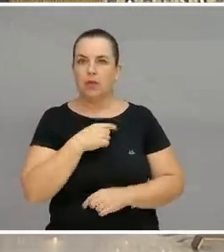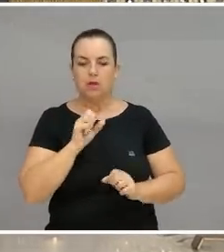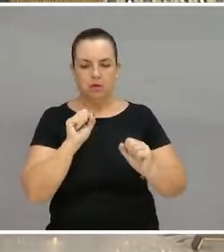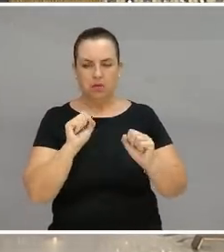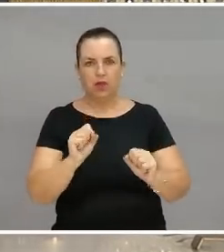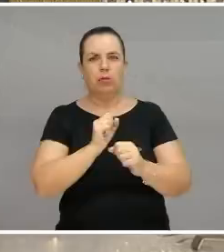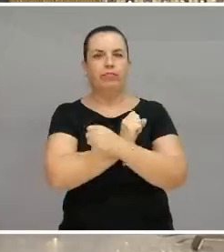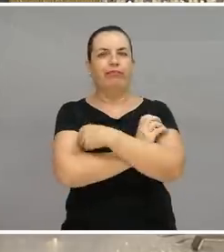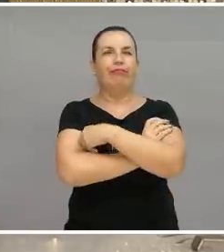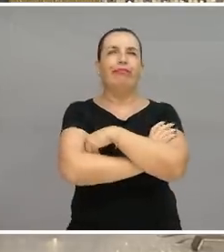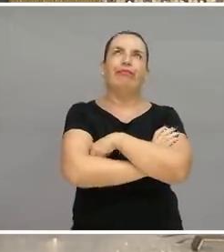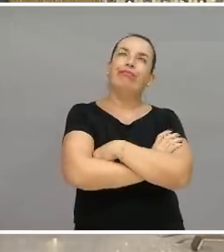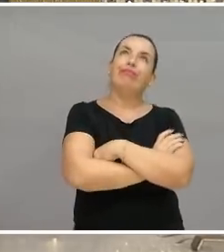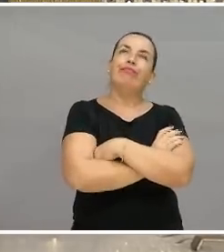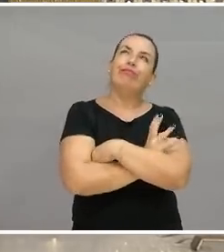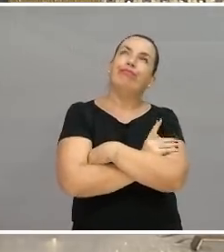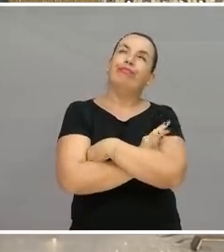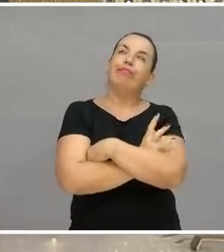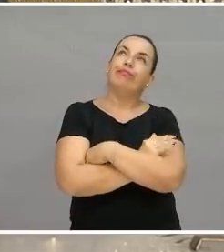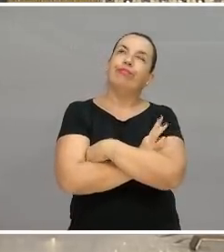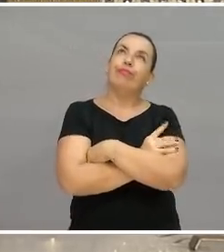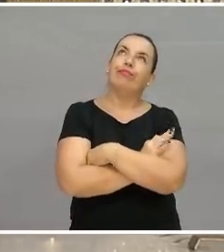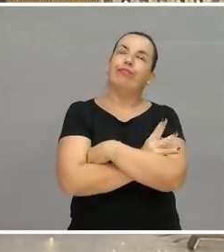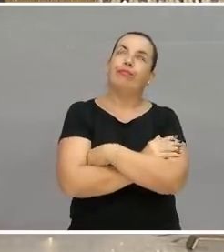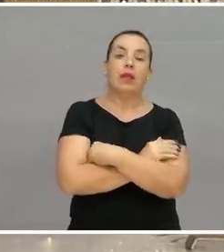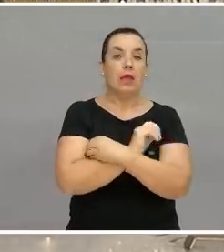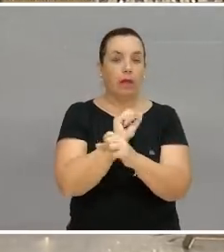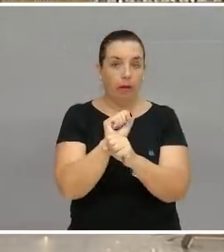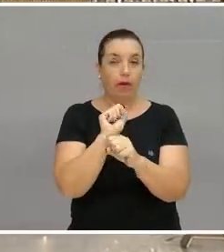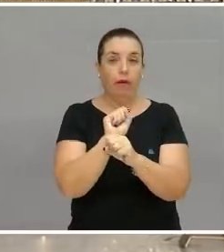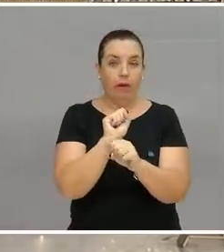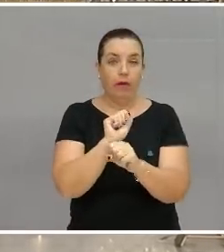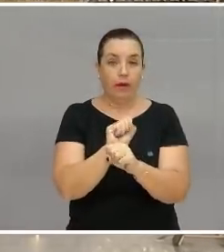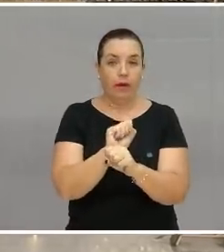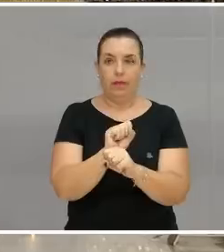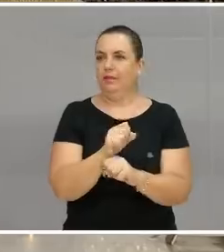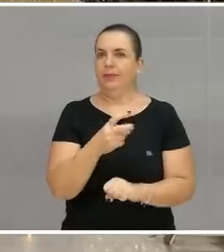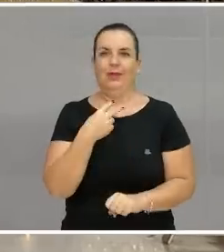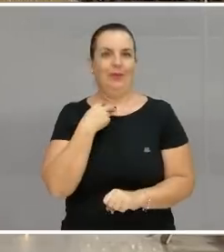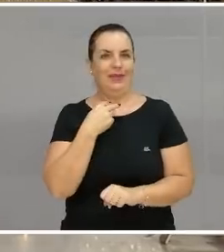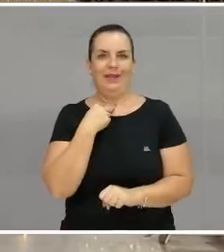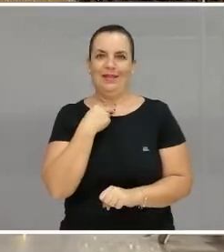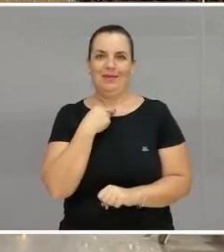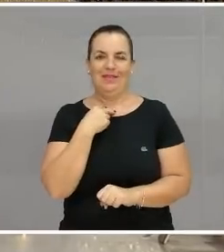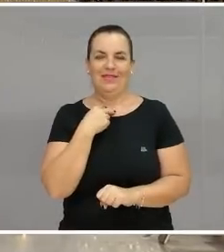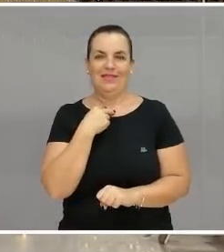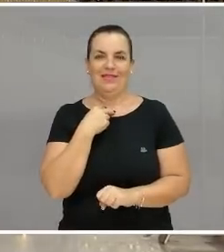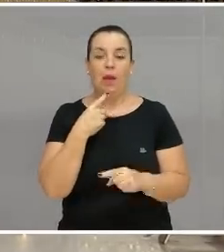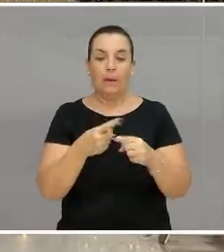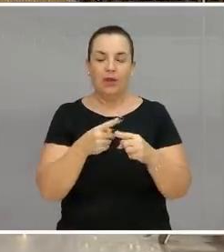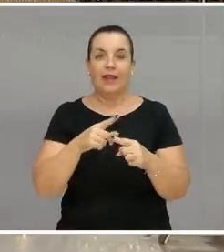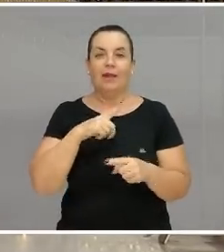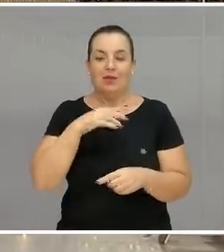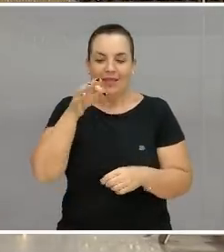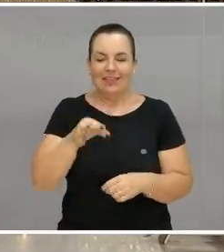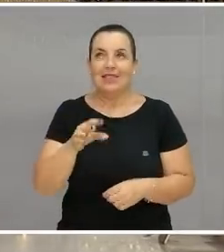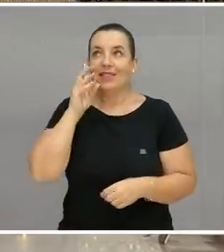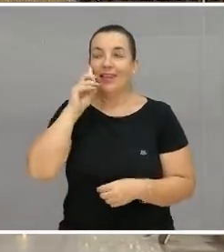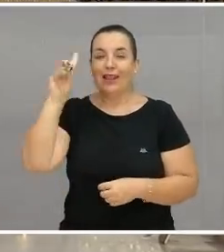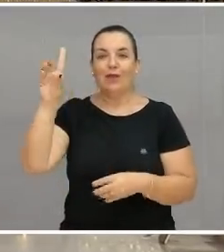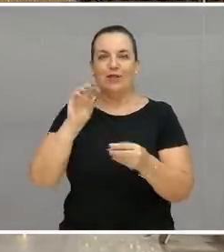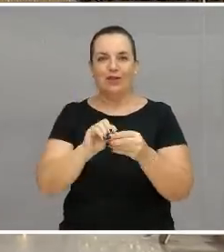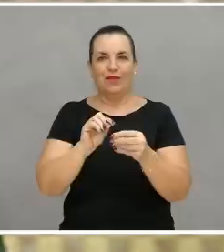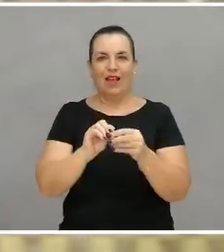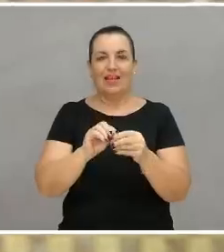simplesmente ficar na acusação. A certeza de que Deus faz, a alegria que